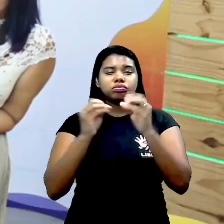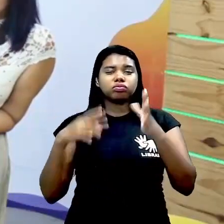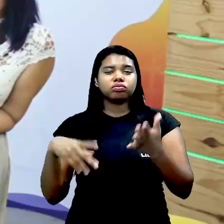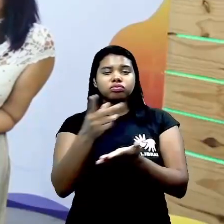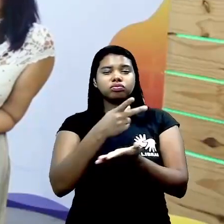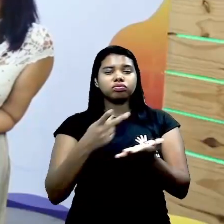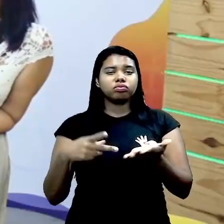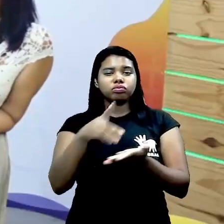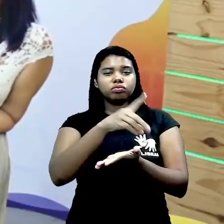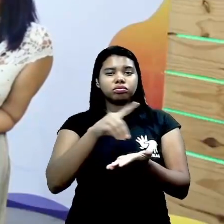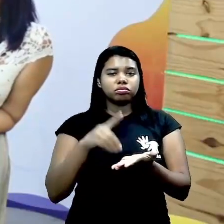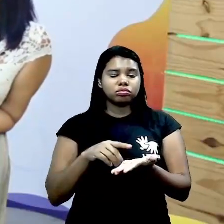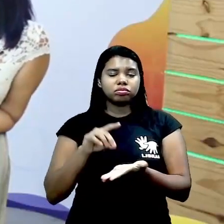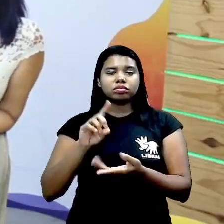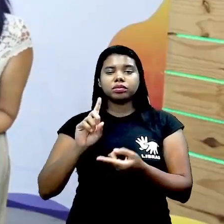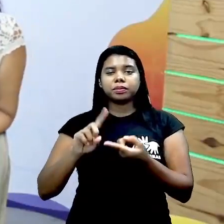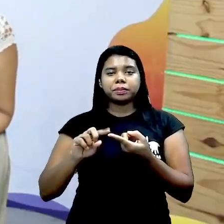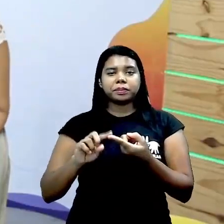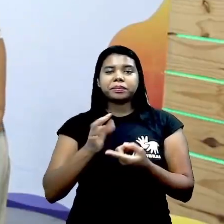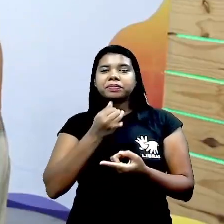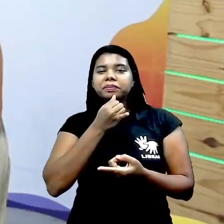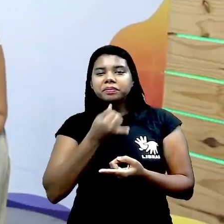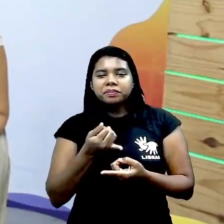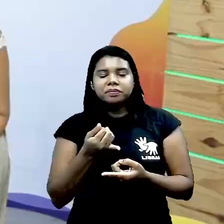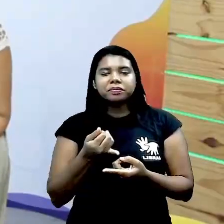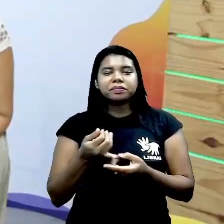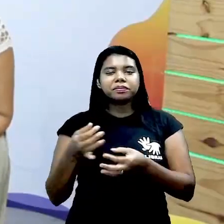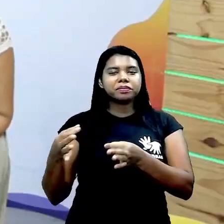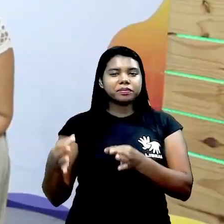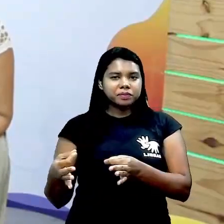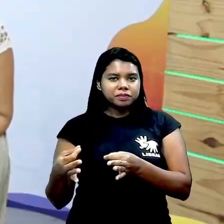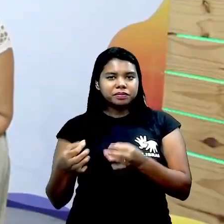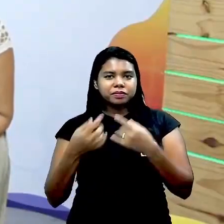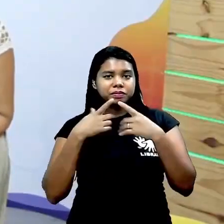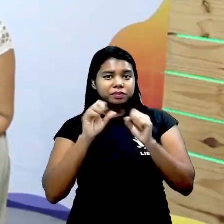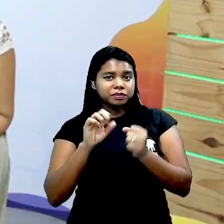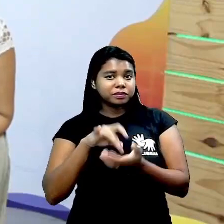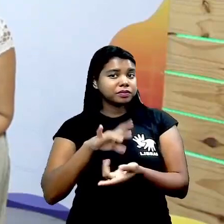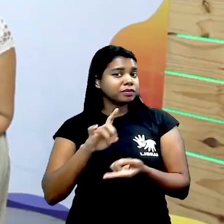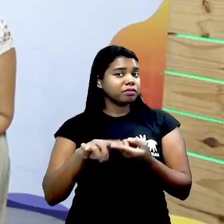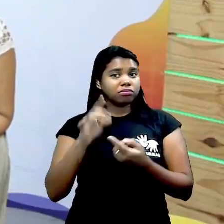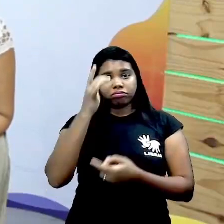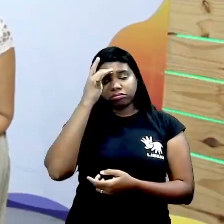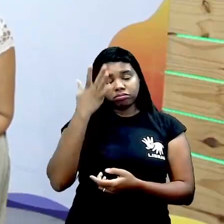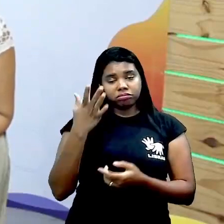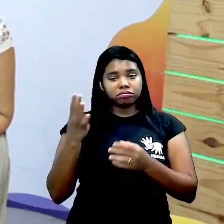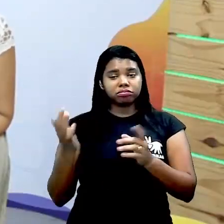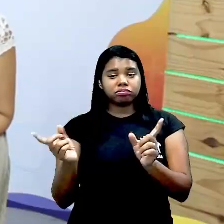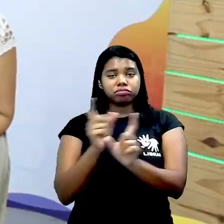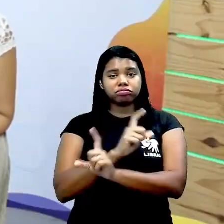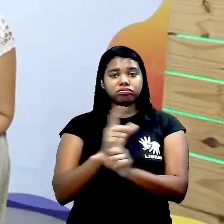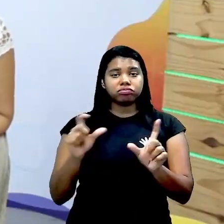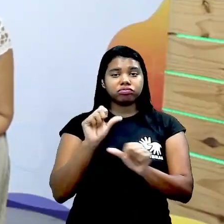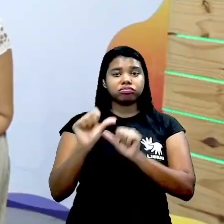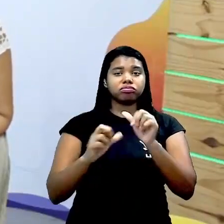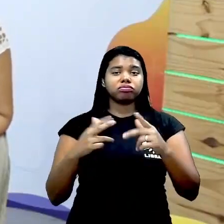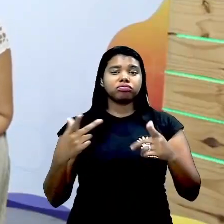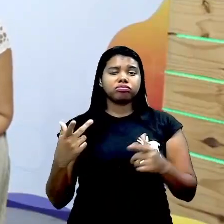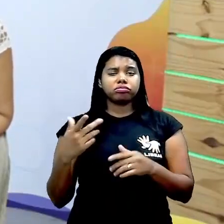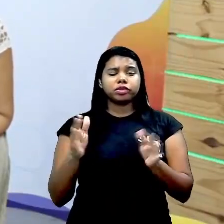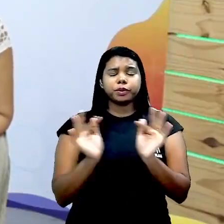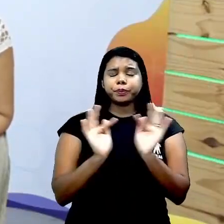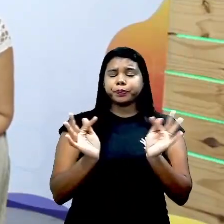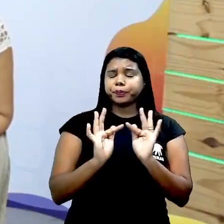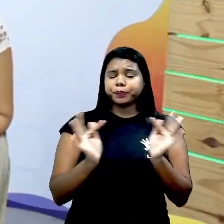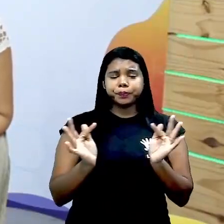utilizando ela de forma pontual em uma linguagem, dela para outra vai ser algo que vai ser tranquilo,